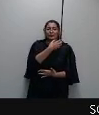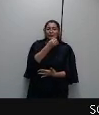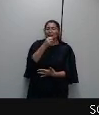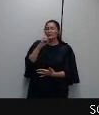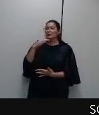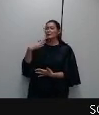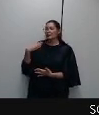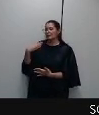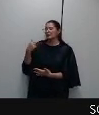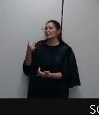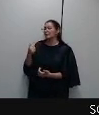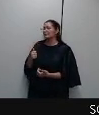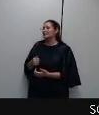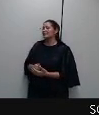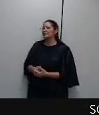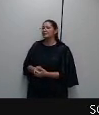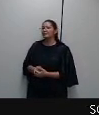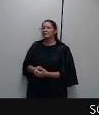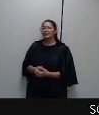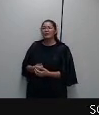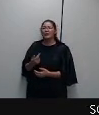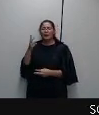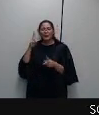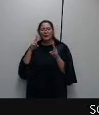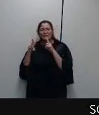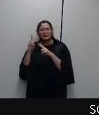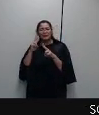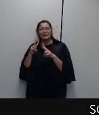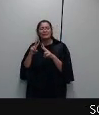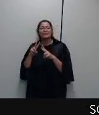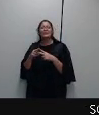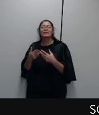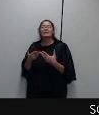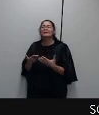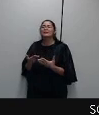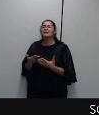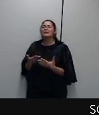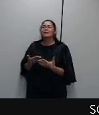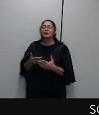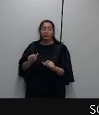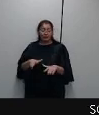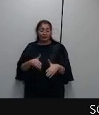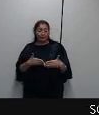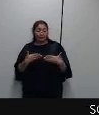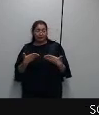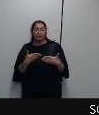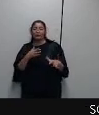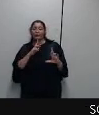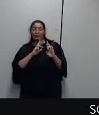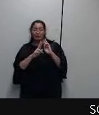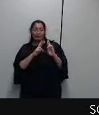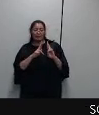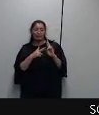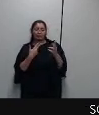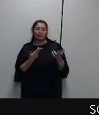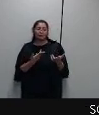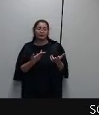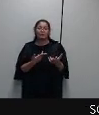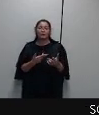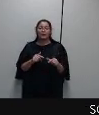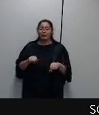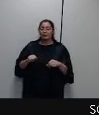verdade não mas eu observo apenas e os créditos reclamados a receita reclamada pelo